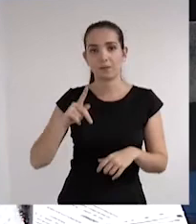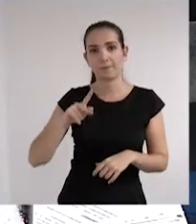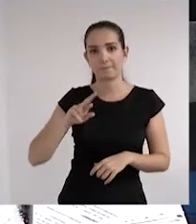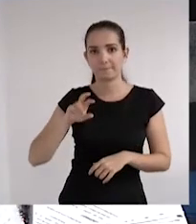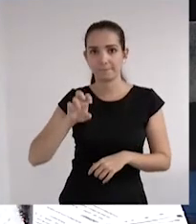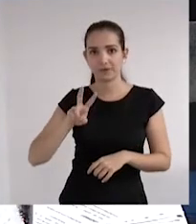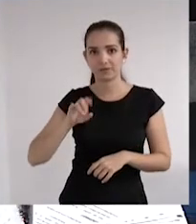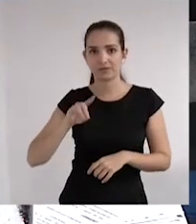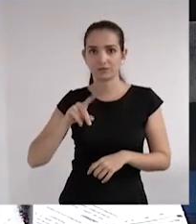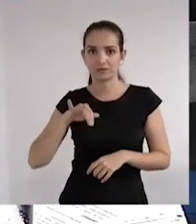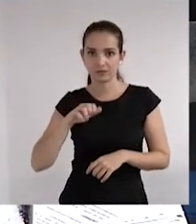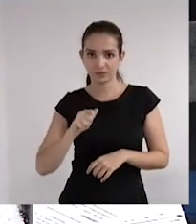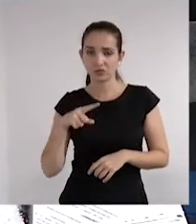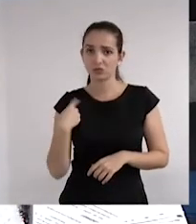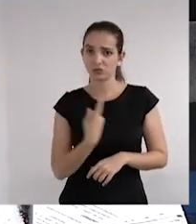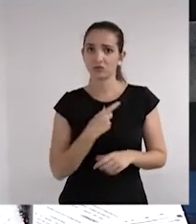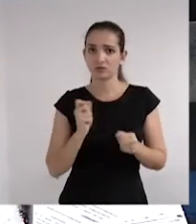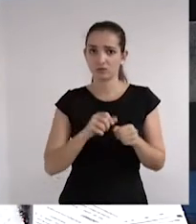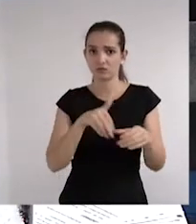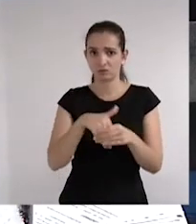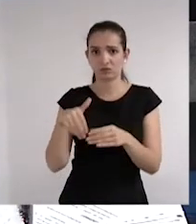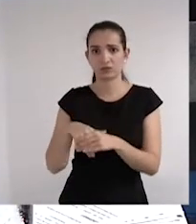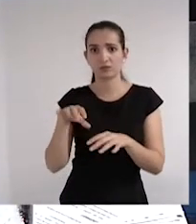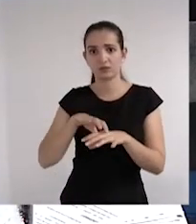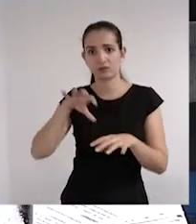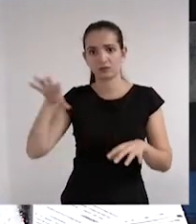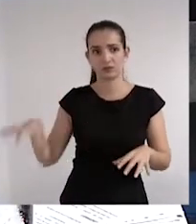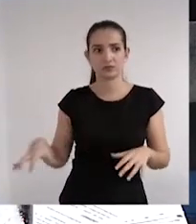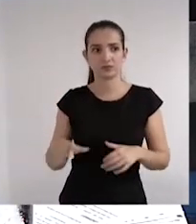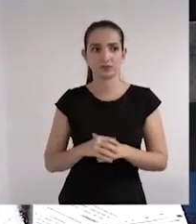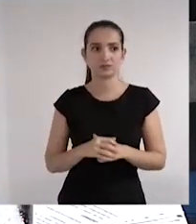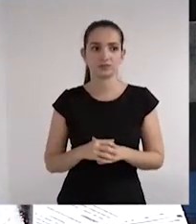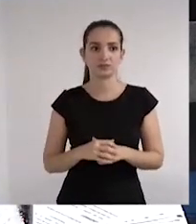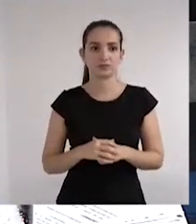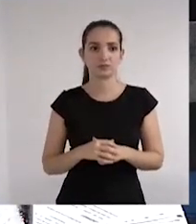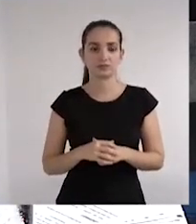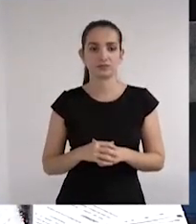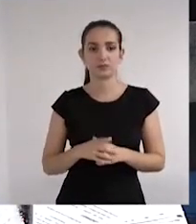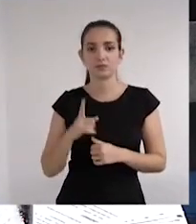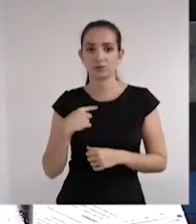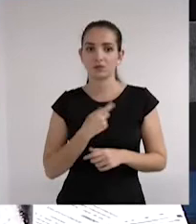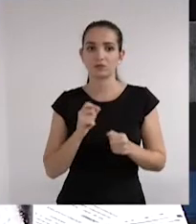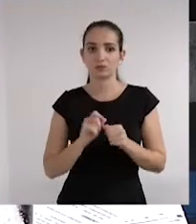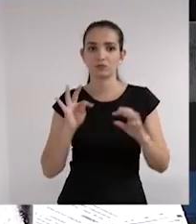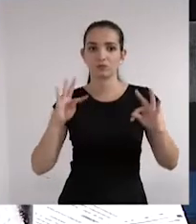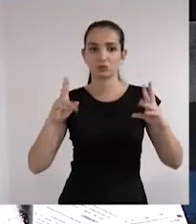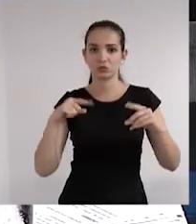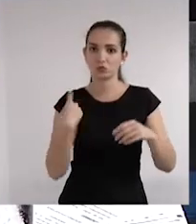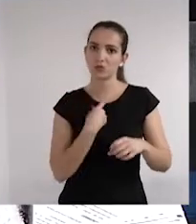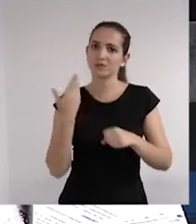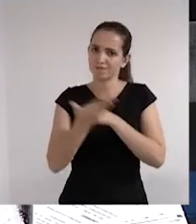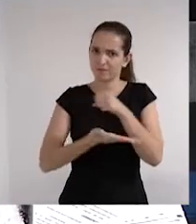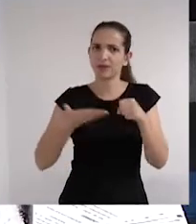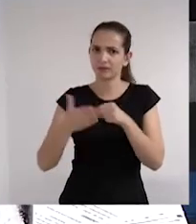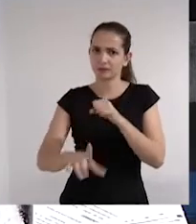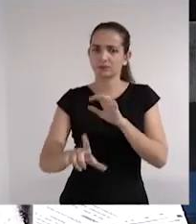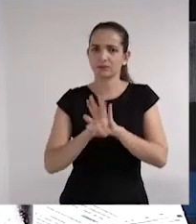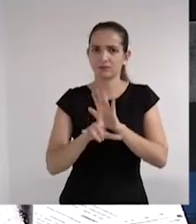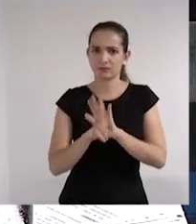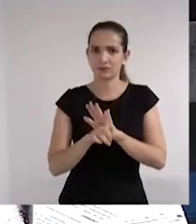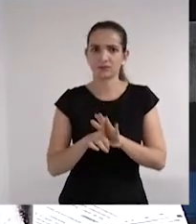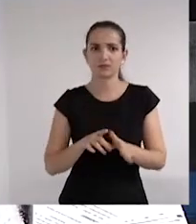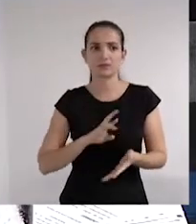Nós, quando fizemos o nosso voto em separado, nós fizemos toda a nossa fundamentação